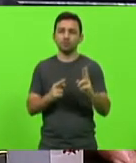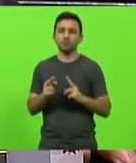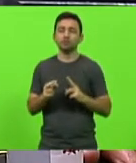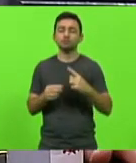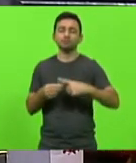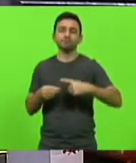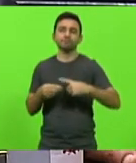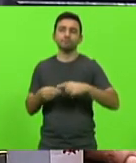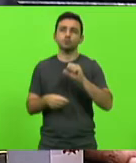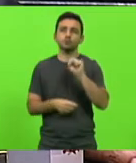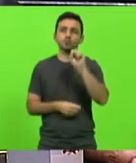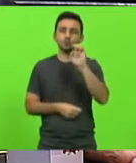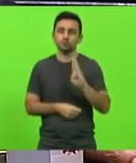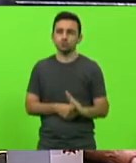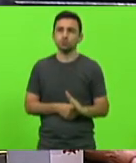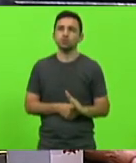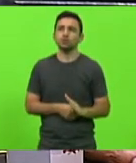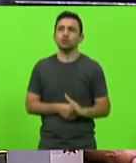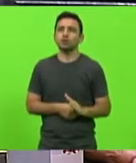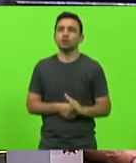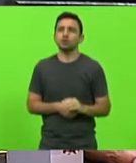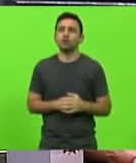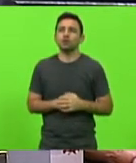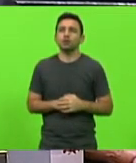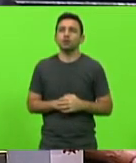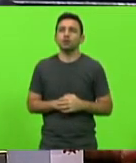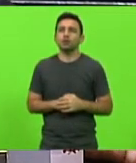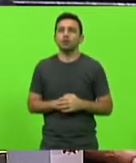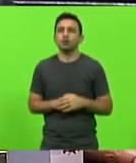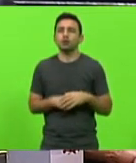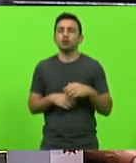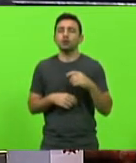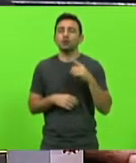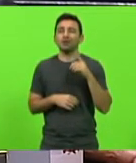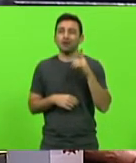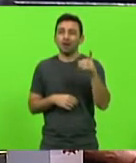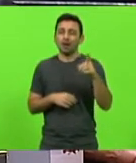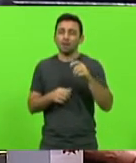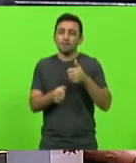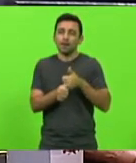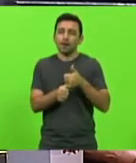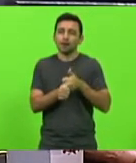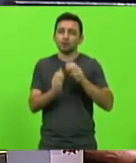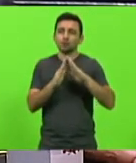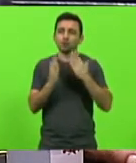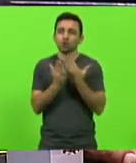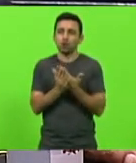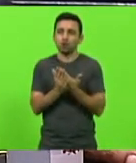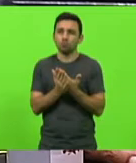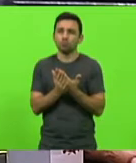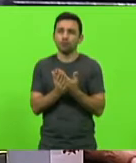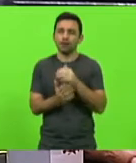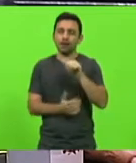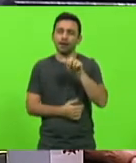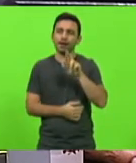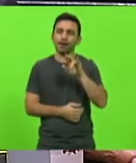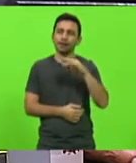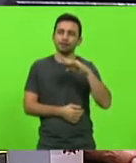Sul, nas proximidades da escola municipal professora Araci Hansen.